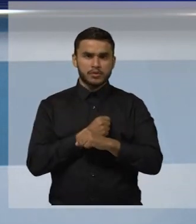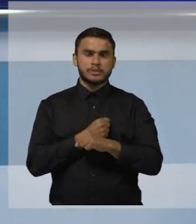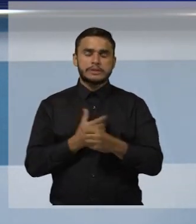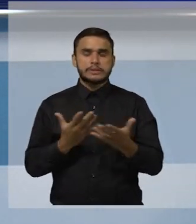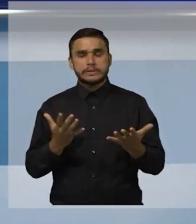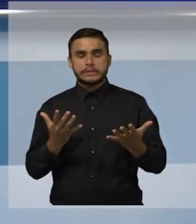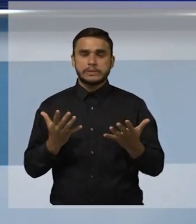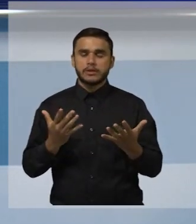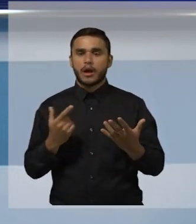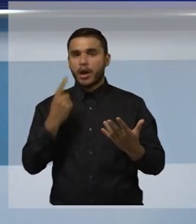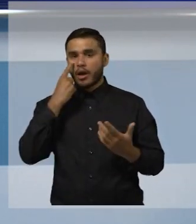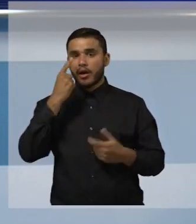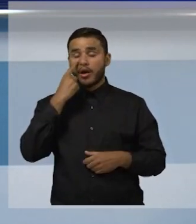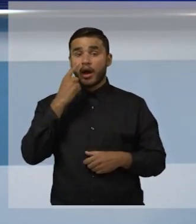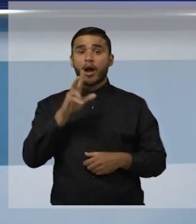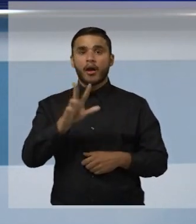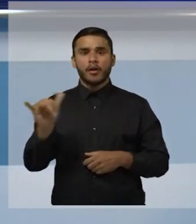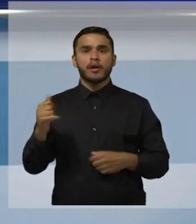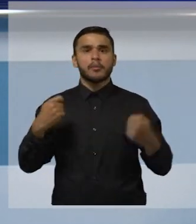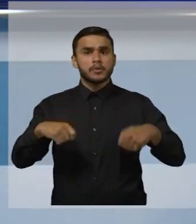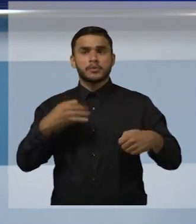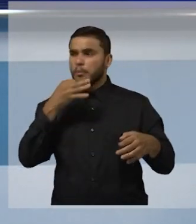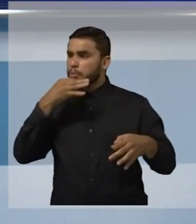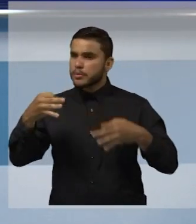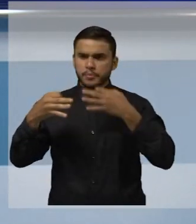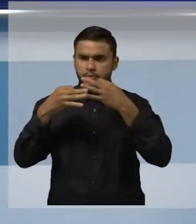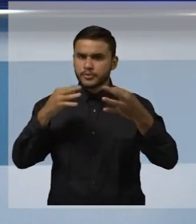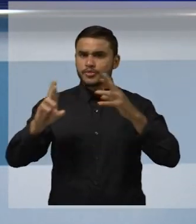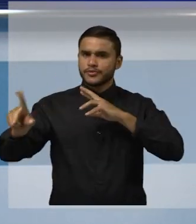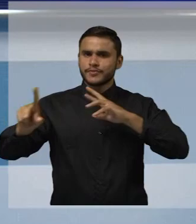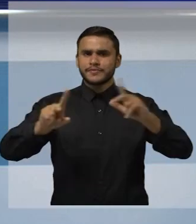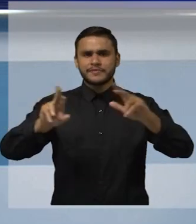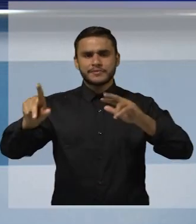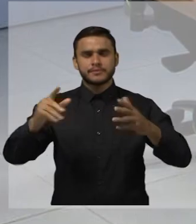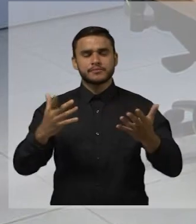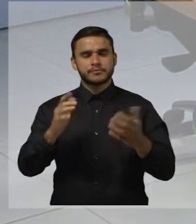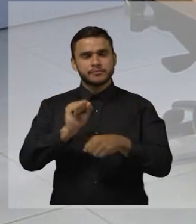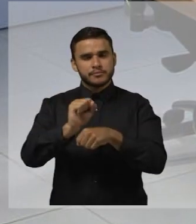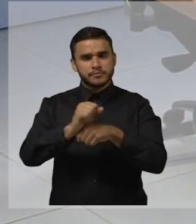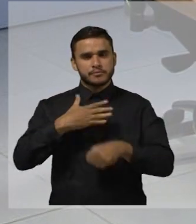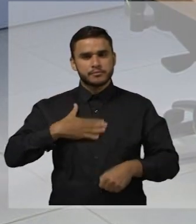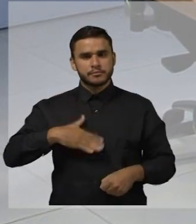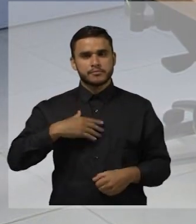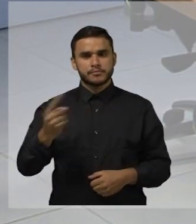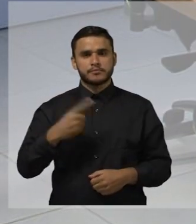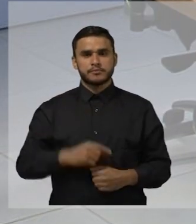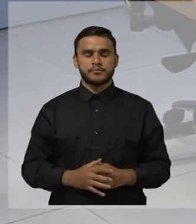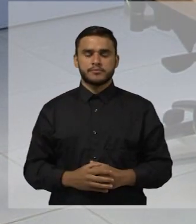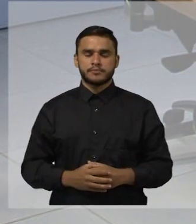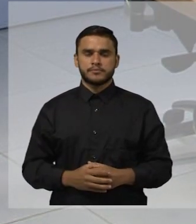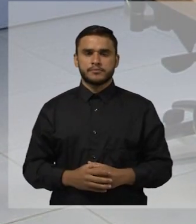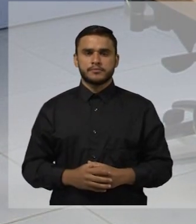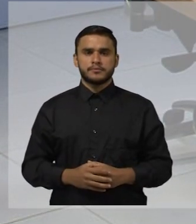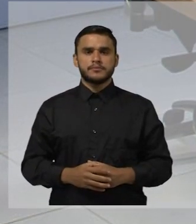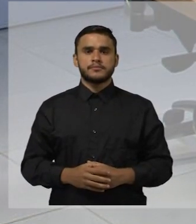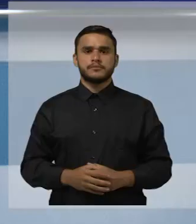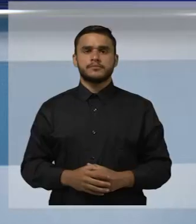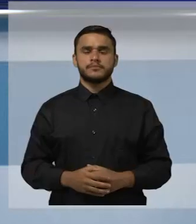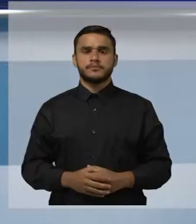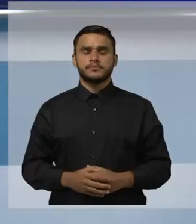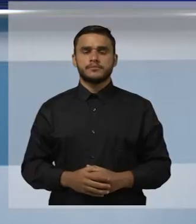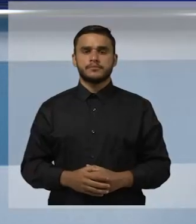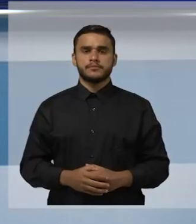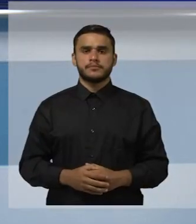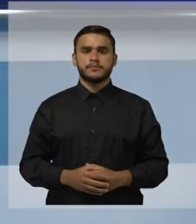269, para poder completar os 513, e que certamente têm opiniões bastante diferentes. Um instante